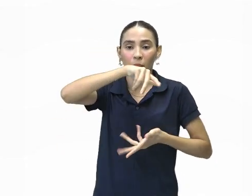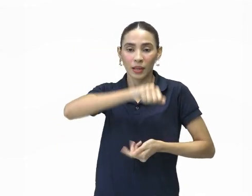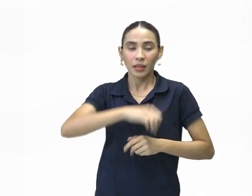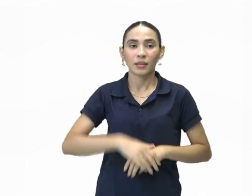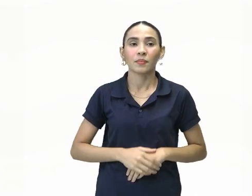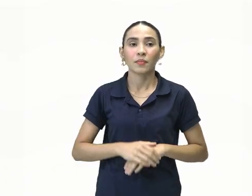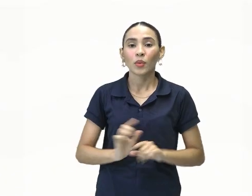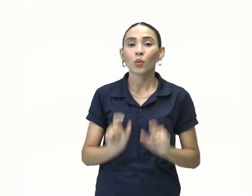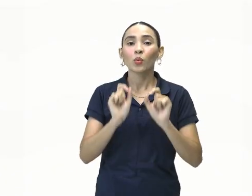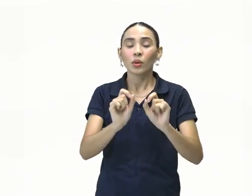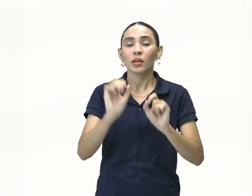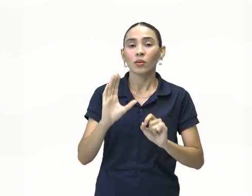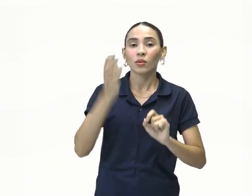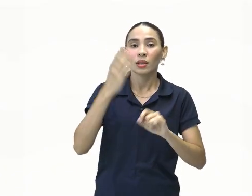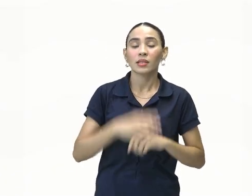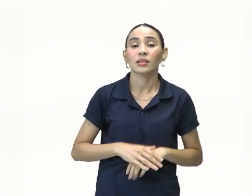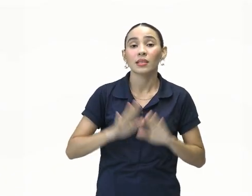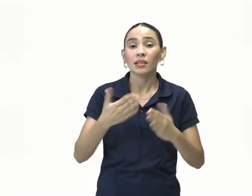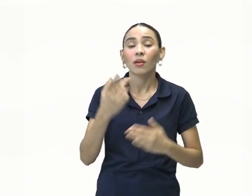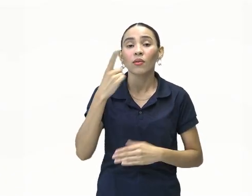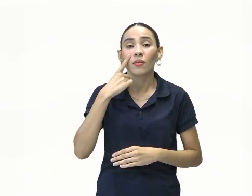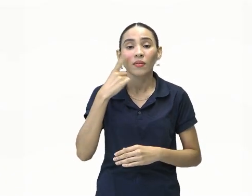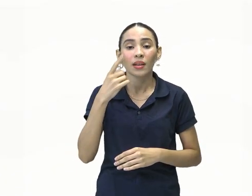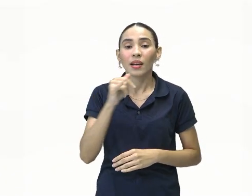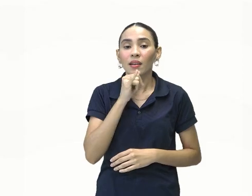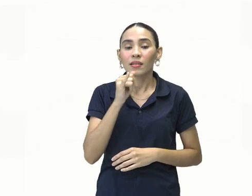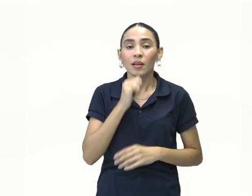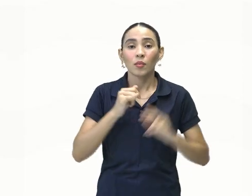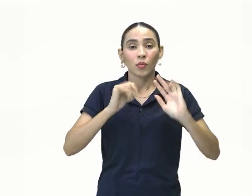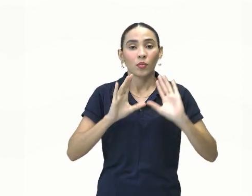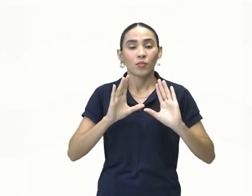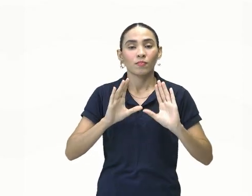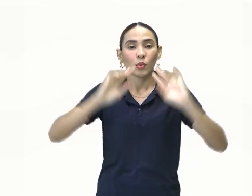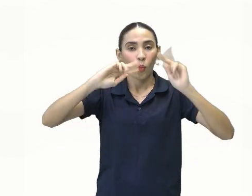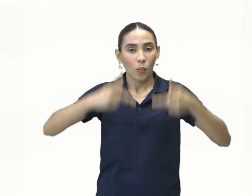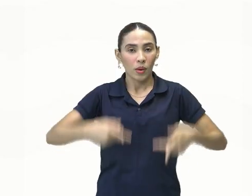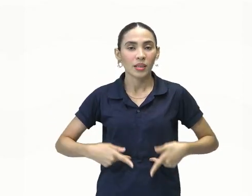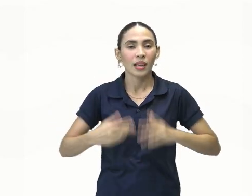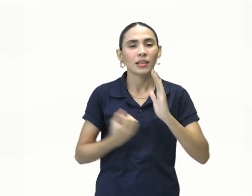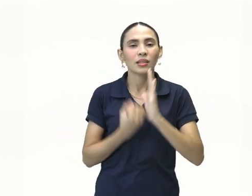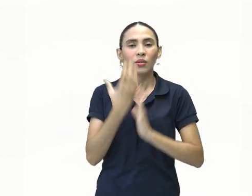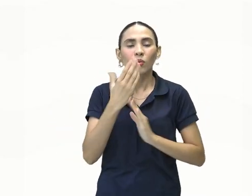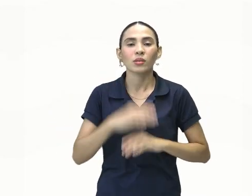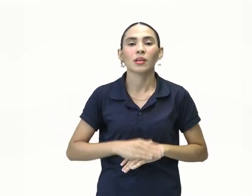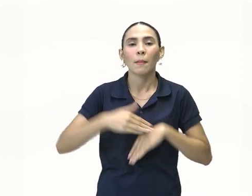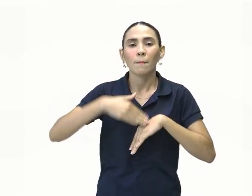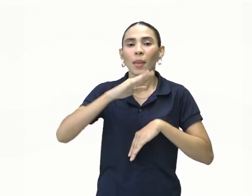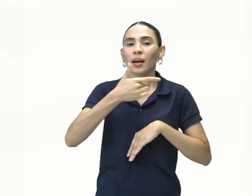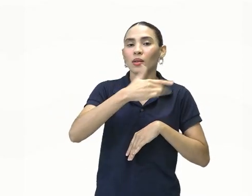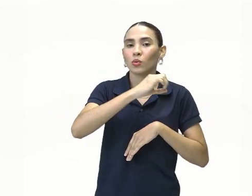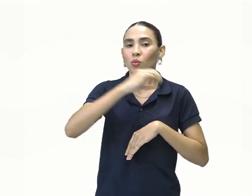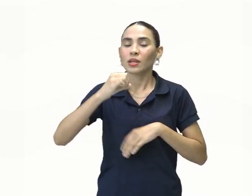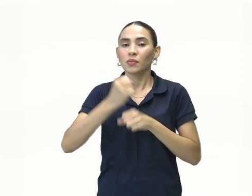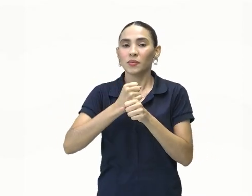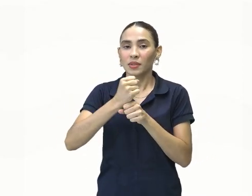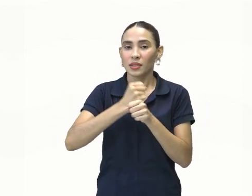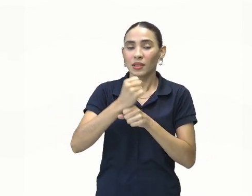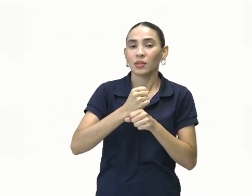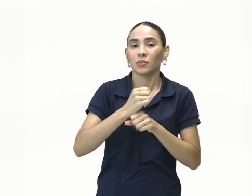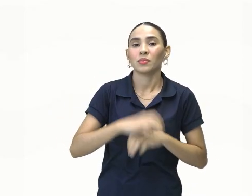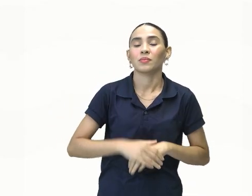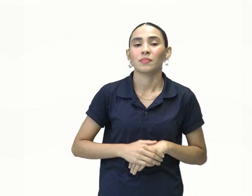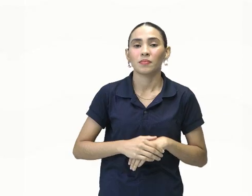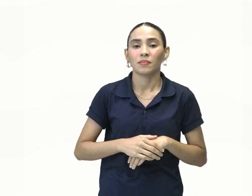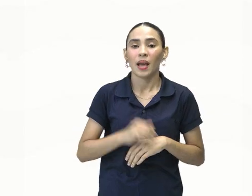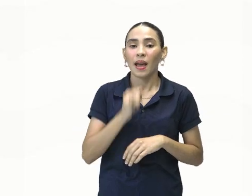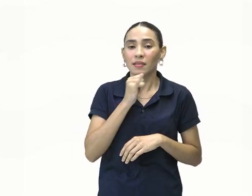E aí o que acontece? A gente vê que a espécie humana teria surgido aí um pouco mais de 200 anos, ou seja,